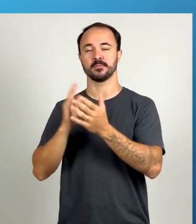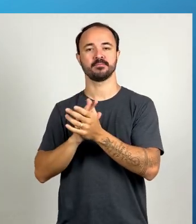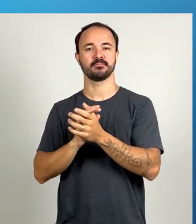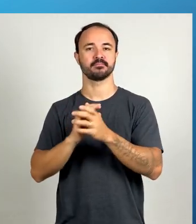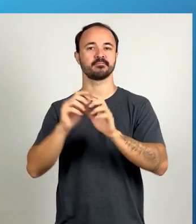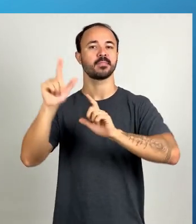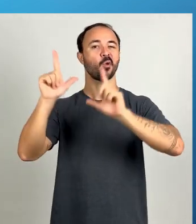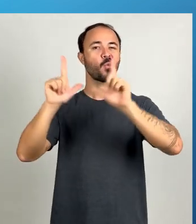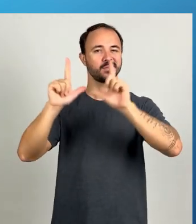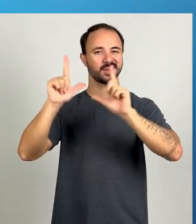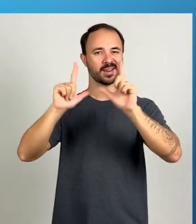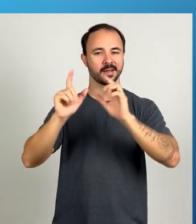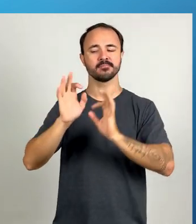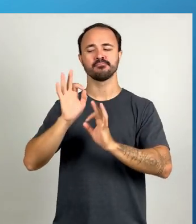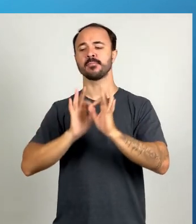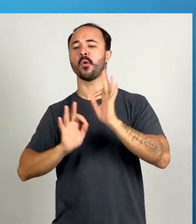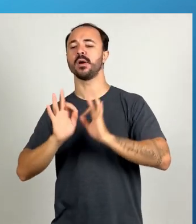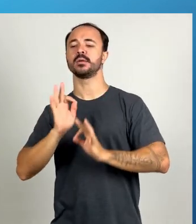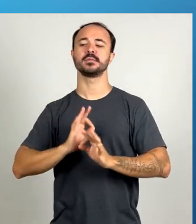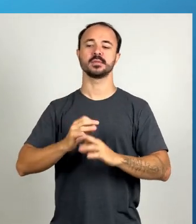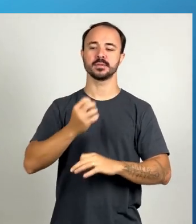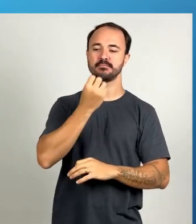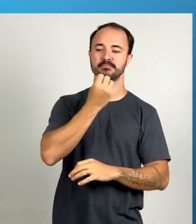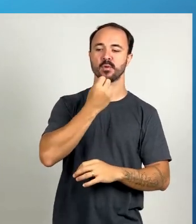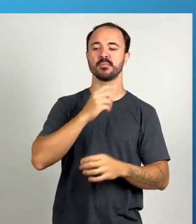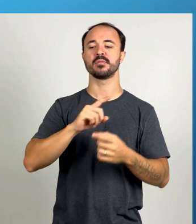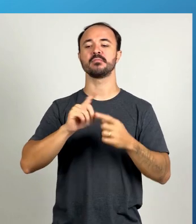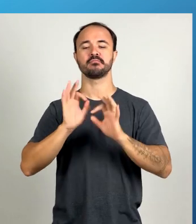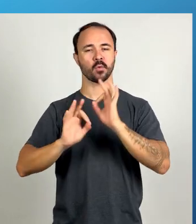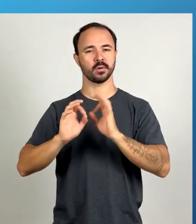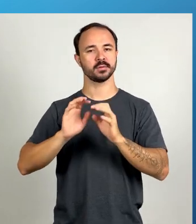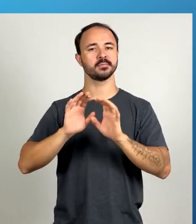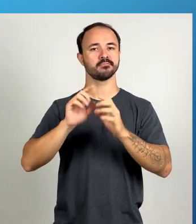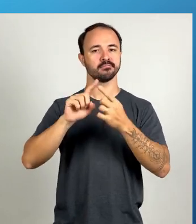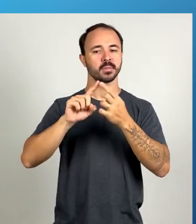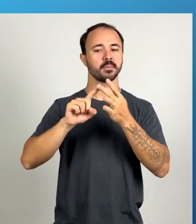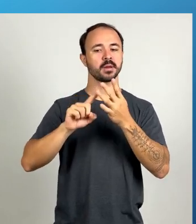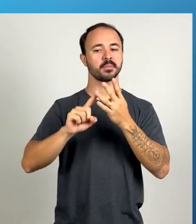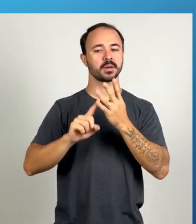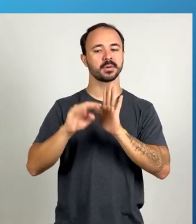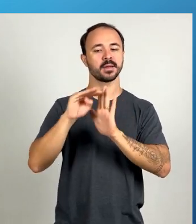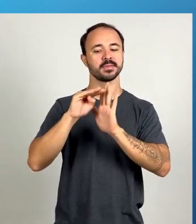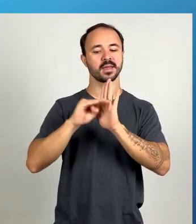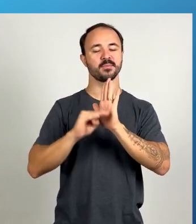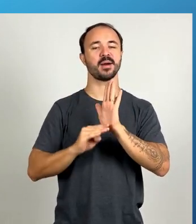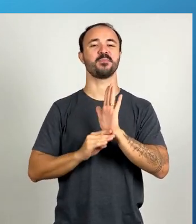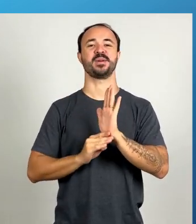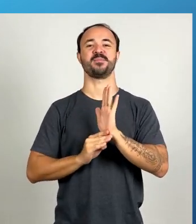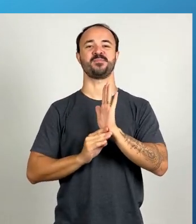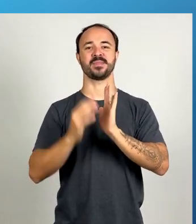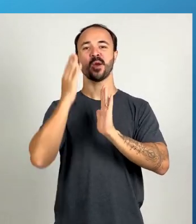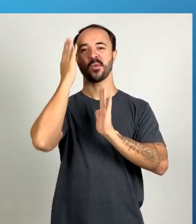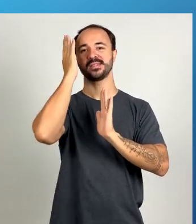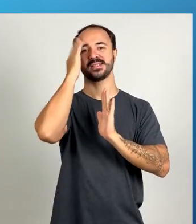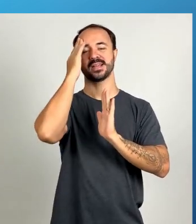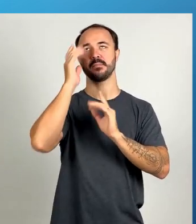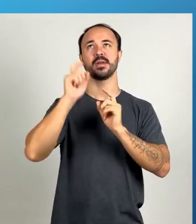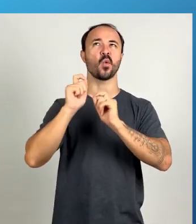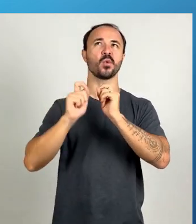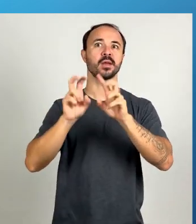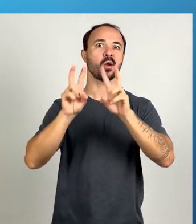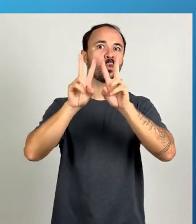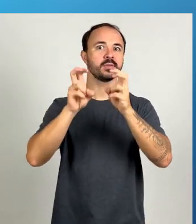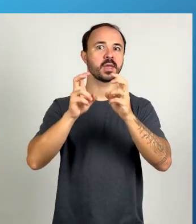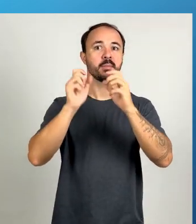cima, que a prof fez um slide bem bacaninha para a gente acompanhar as explicações, né?